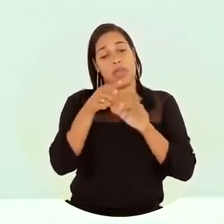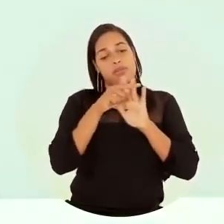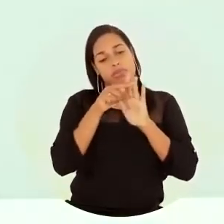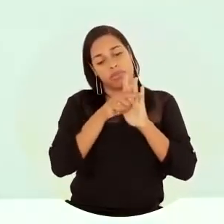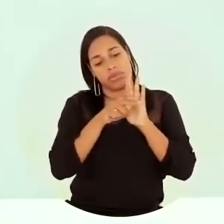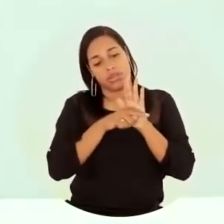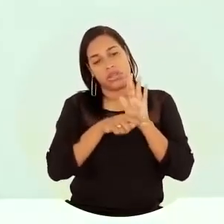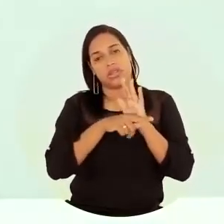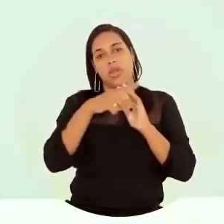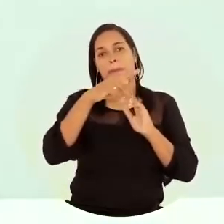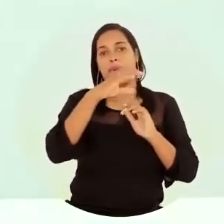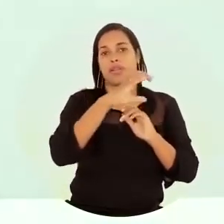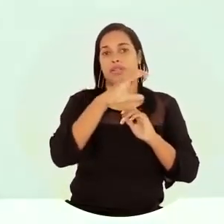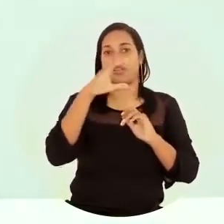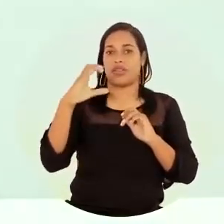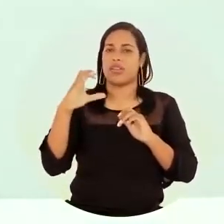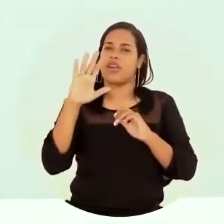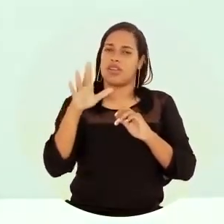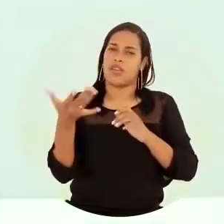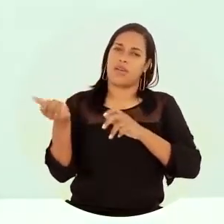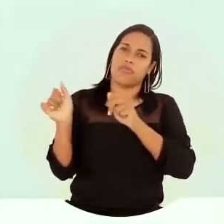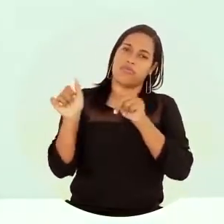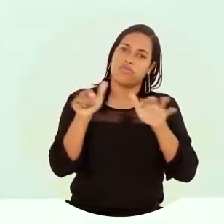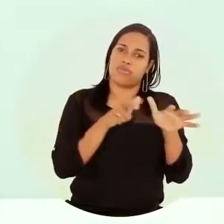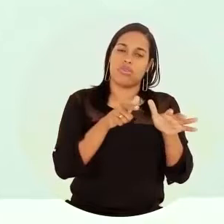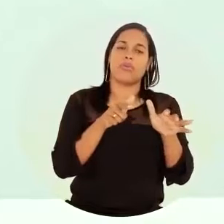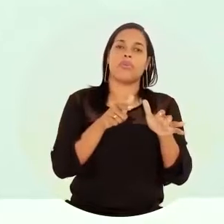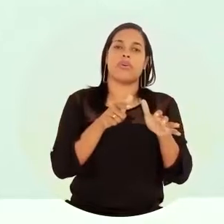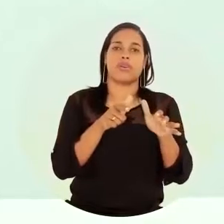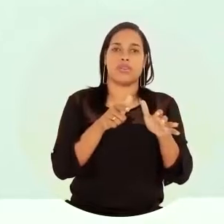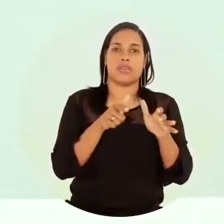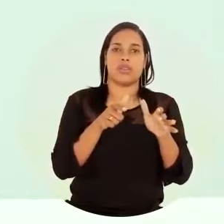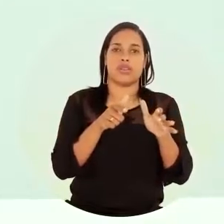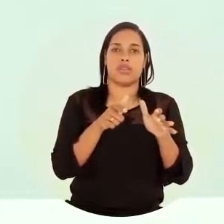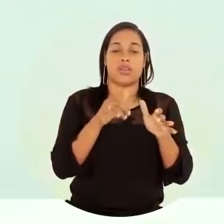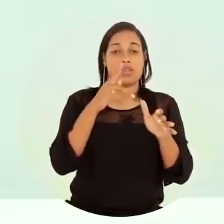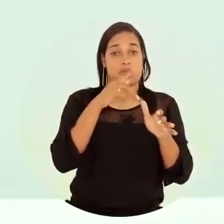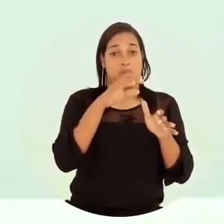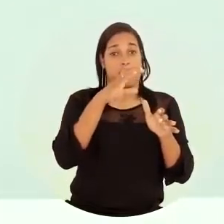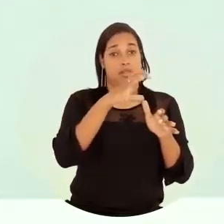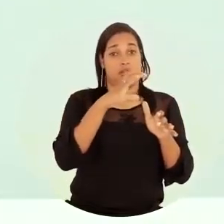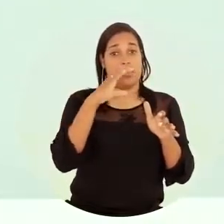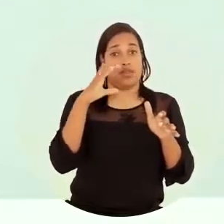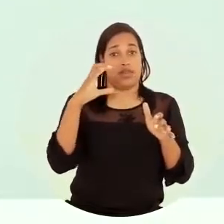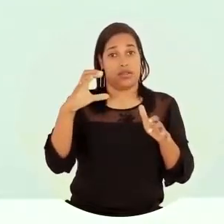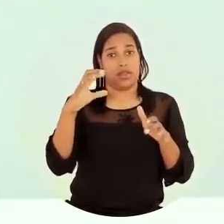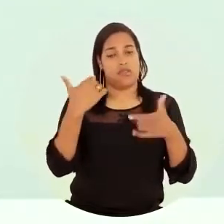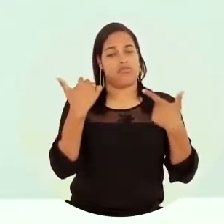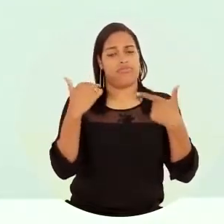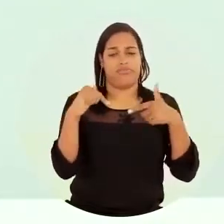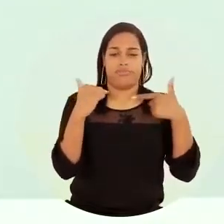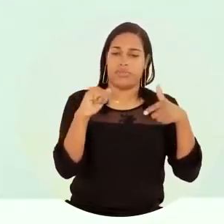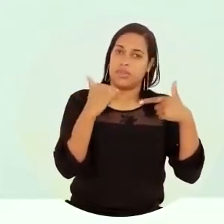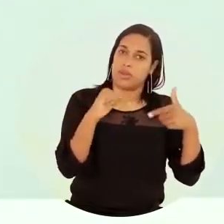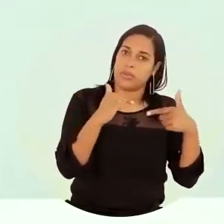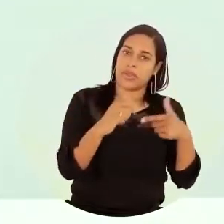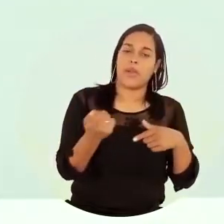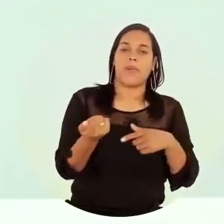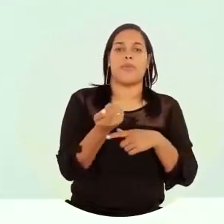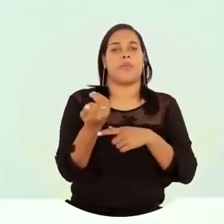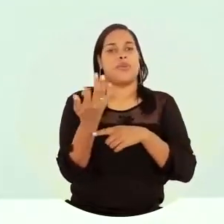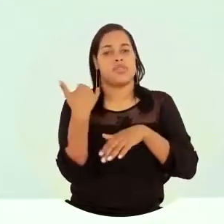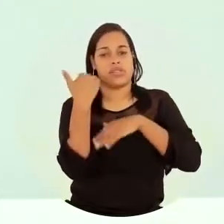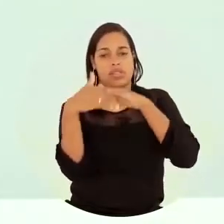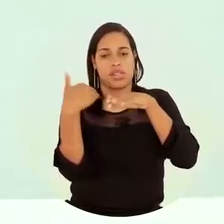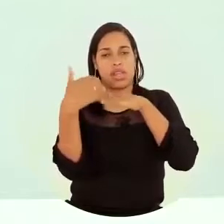trabalhar promoções, trabalhar aumentos e trabalhar bem essas informações junto com as pessoas, para que elas saibam o caminho que elas